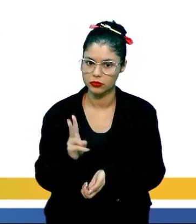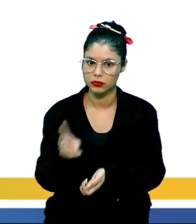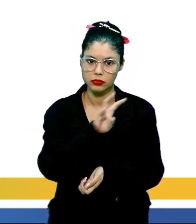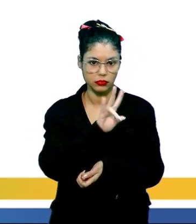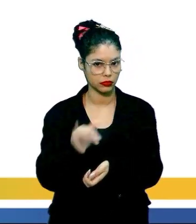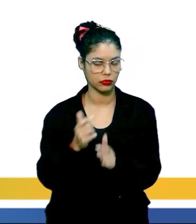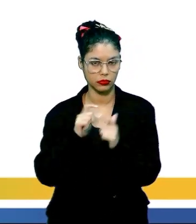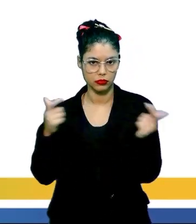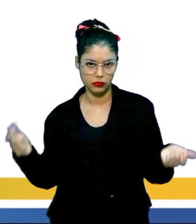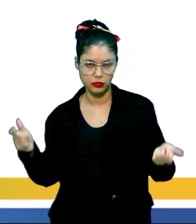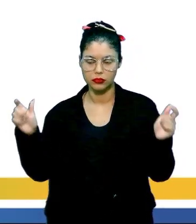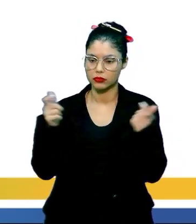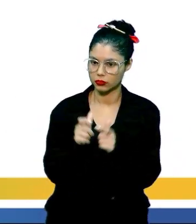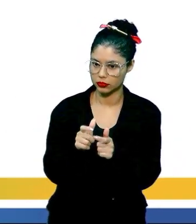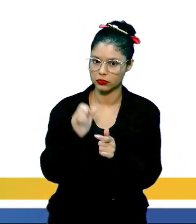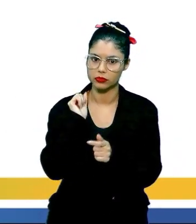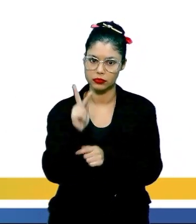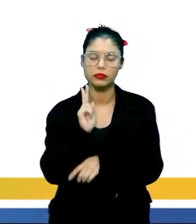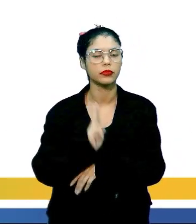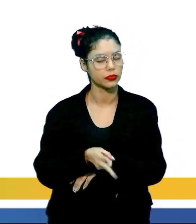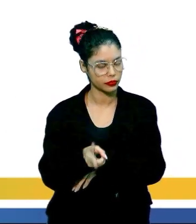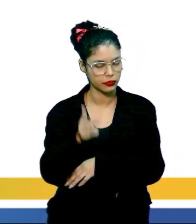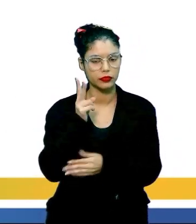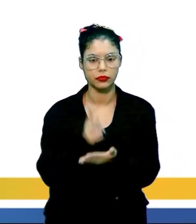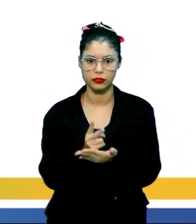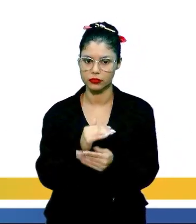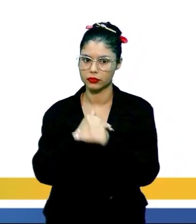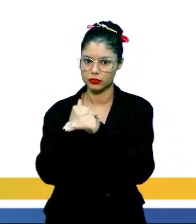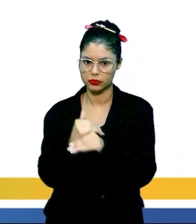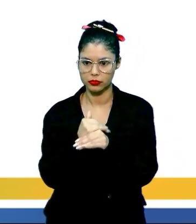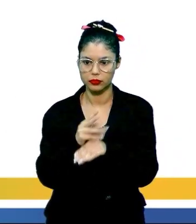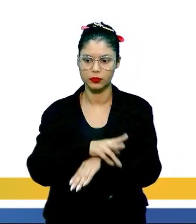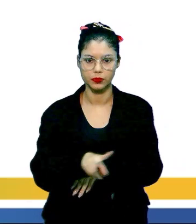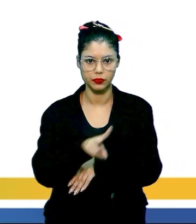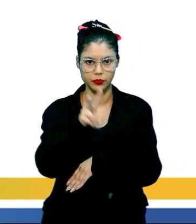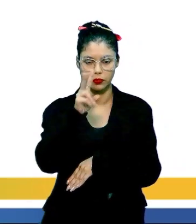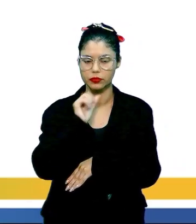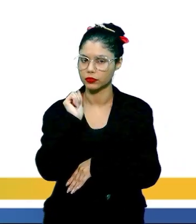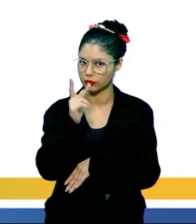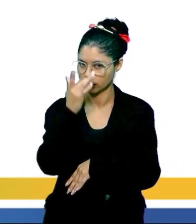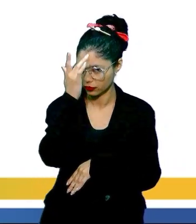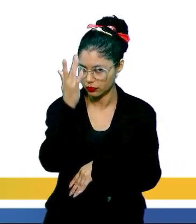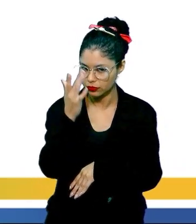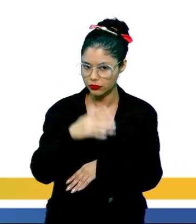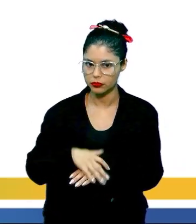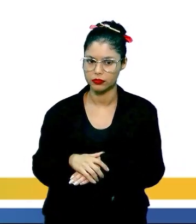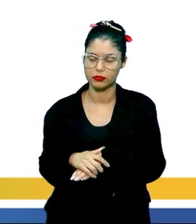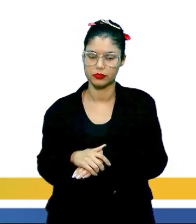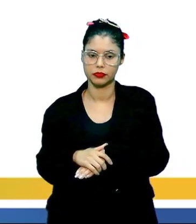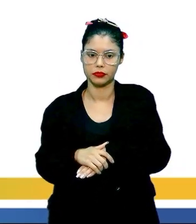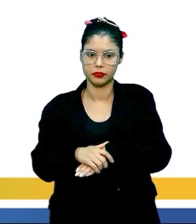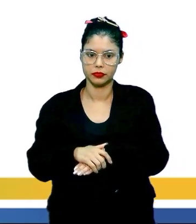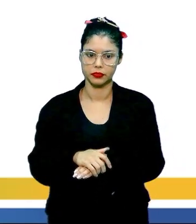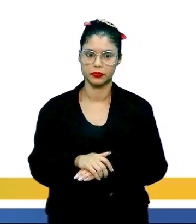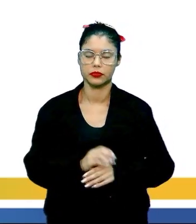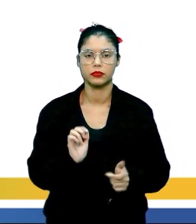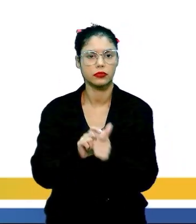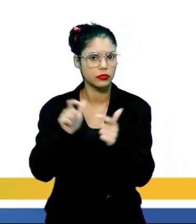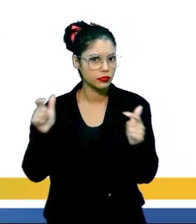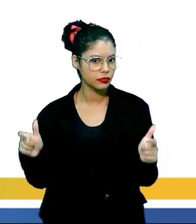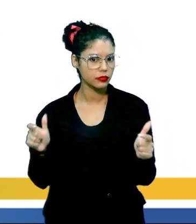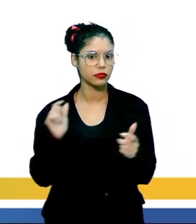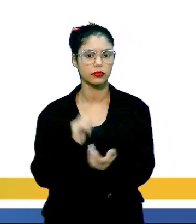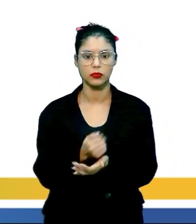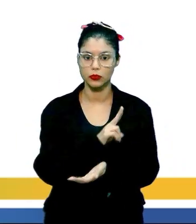não vai nem aumentar e nem diminuir. Ela permanece constante os valores. Ficou fácil, não ficou? Vamos ver agora a PA